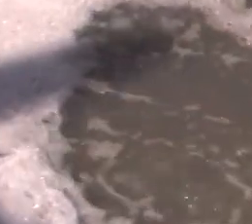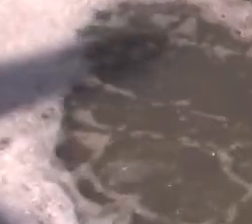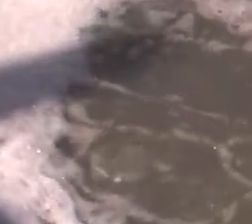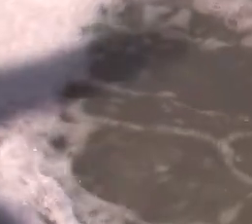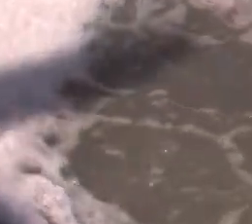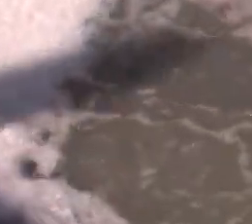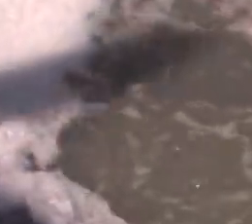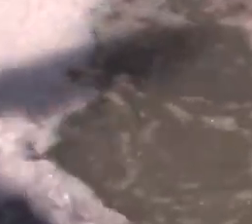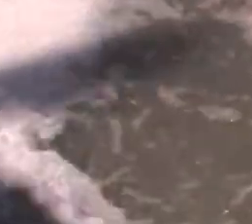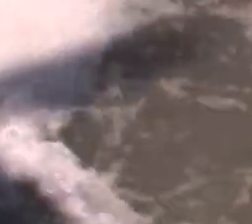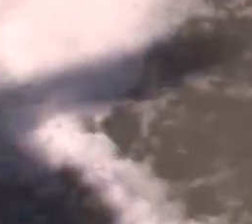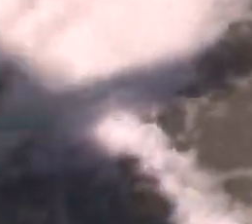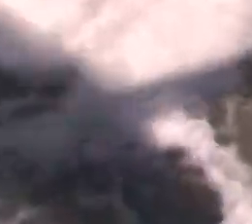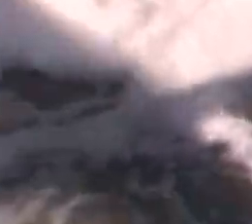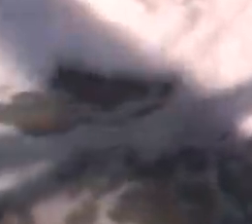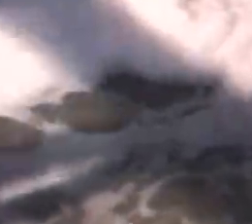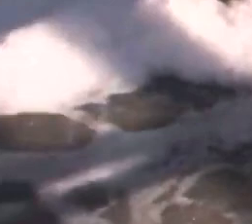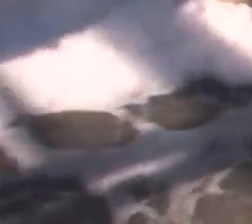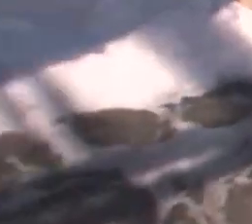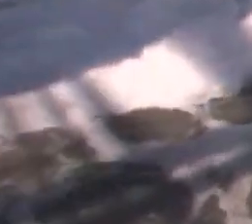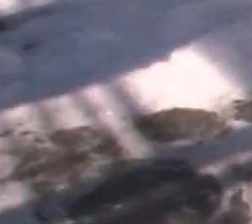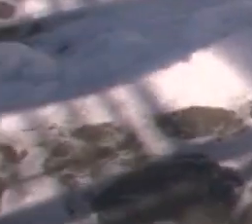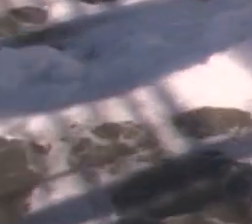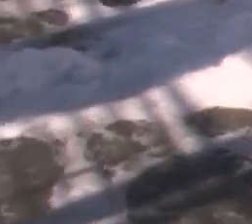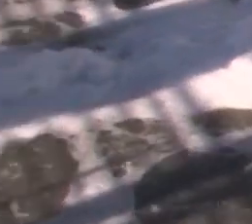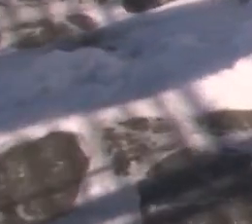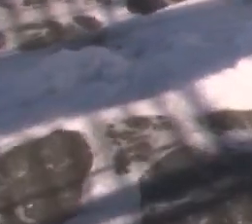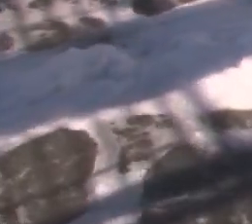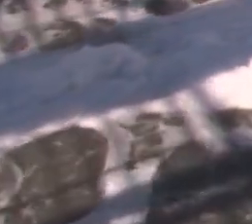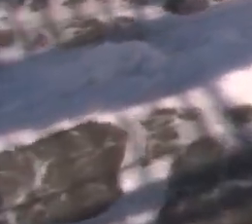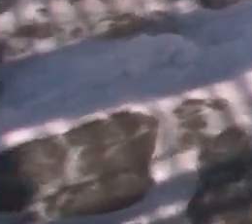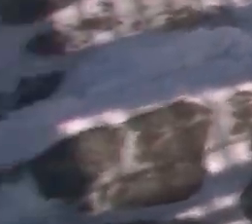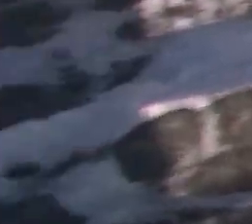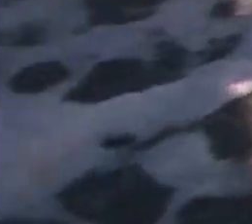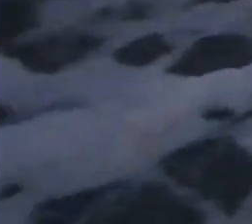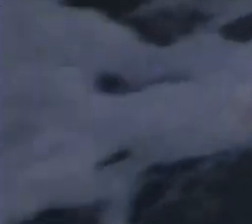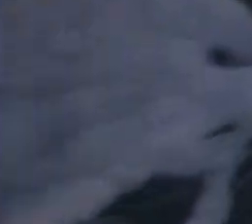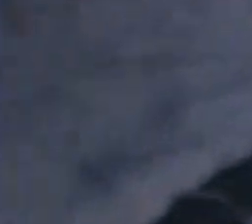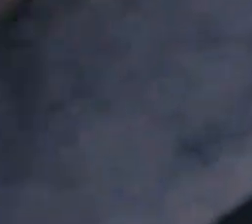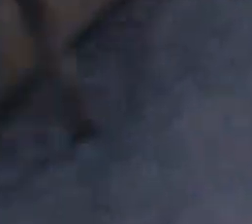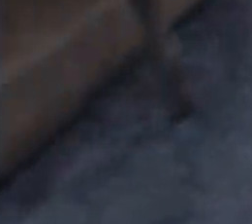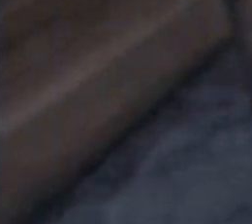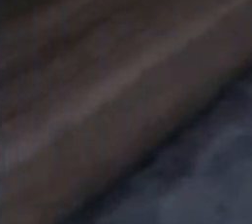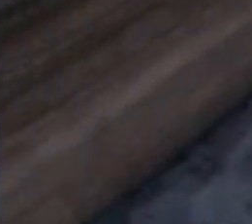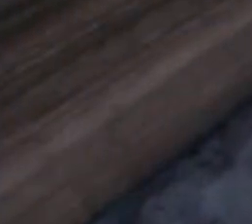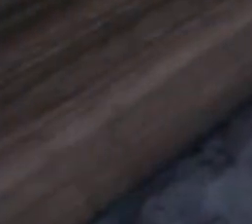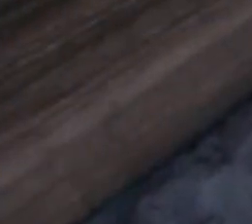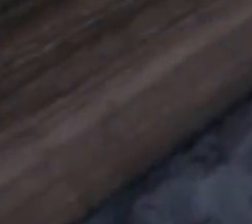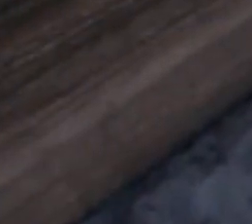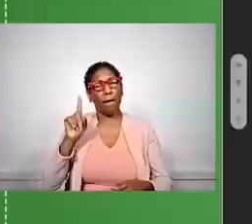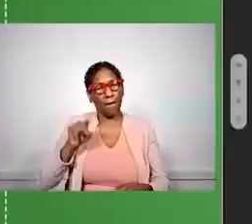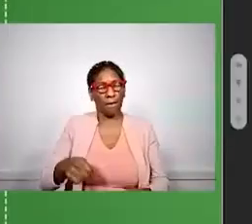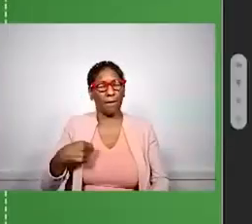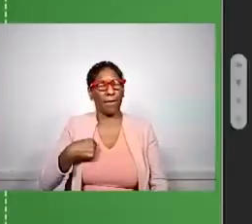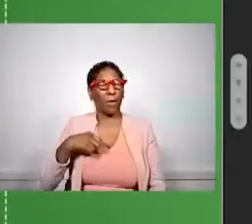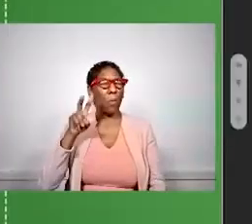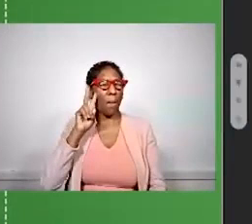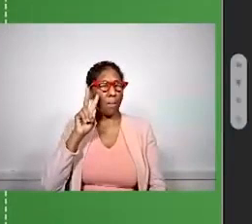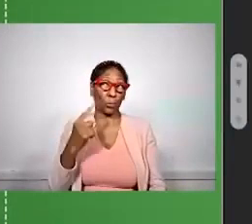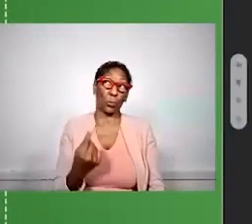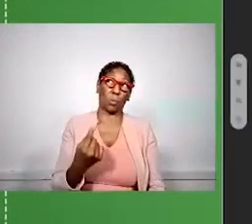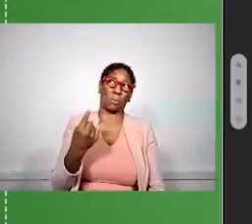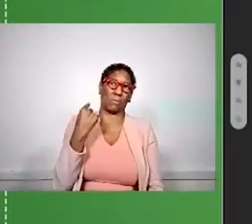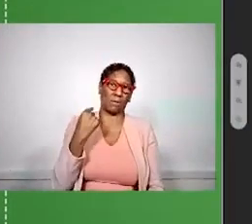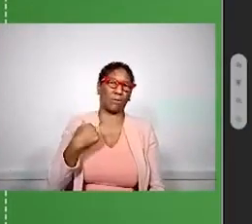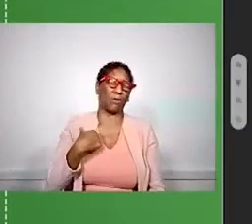concessão porque o quê que é a reclamação ou pensamento dos Municípios O que que tem valor é lógico a força tem